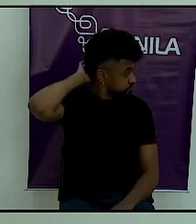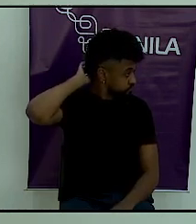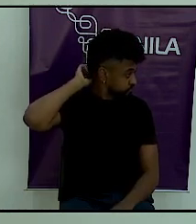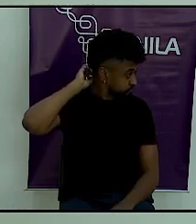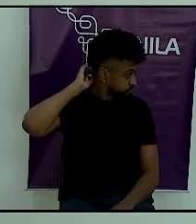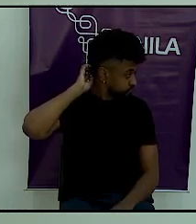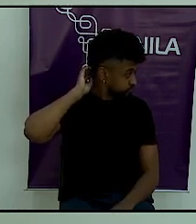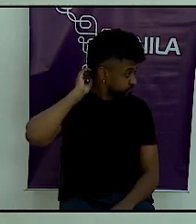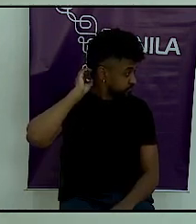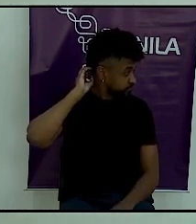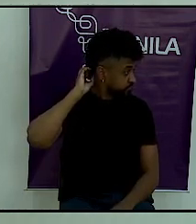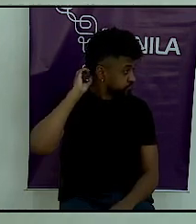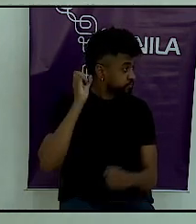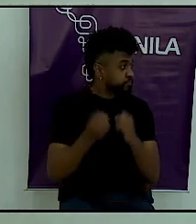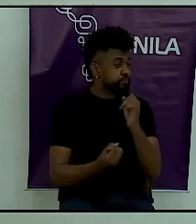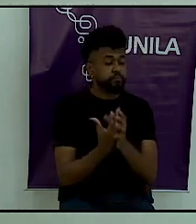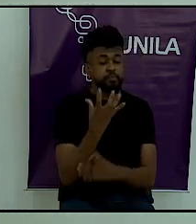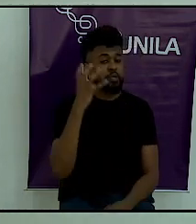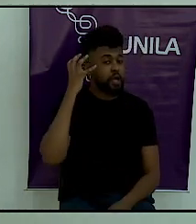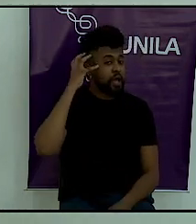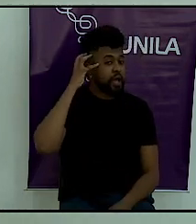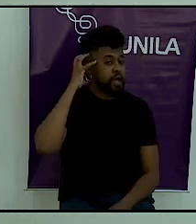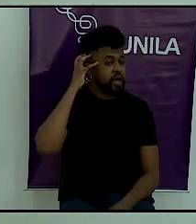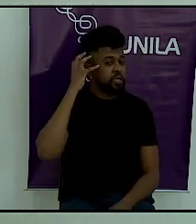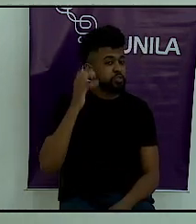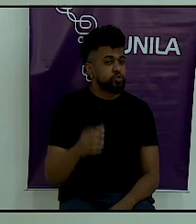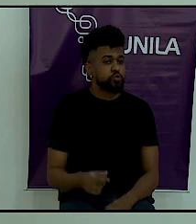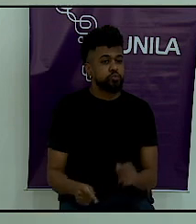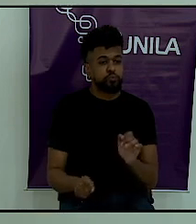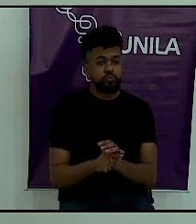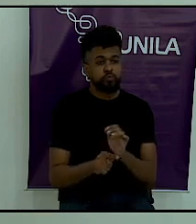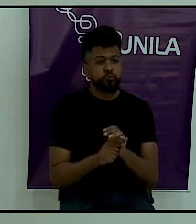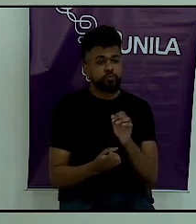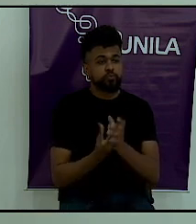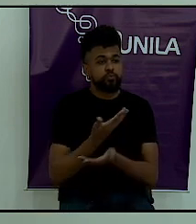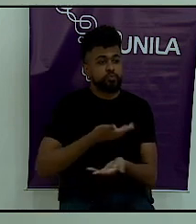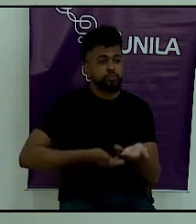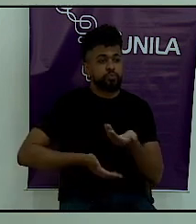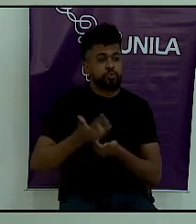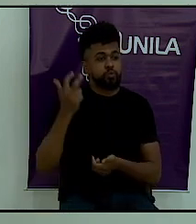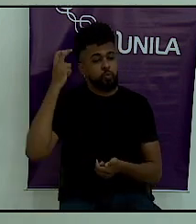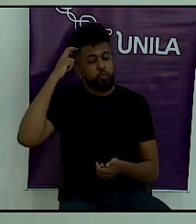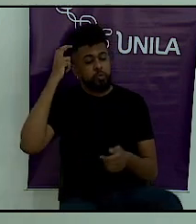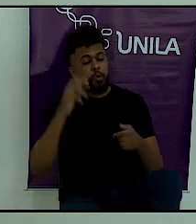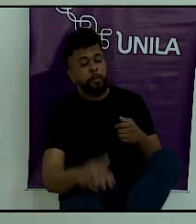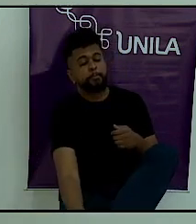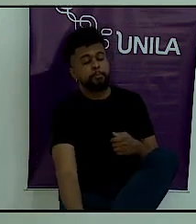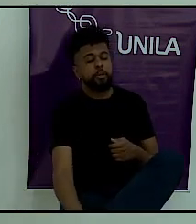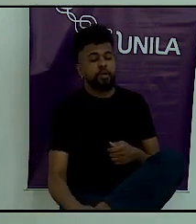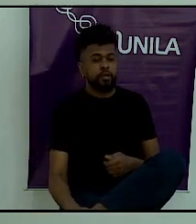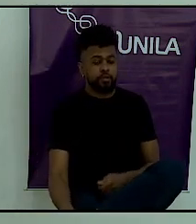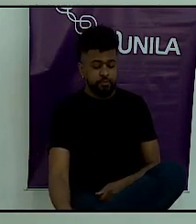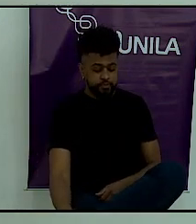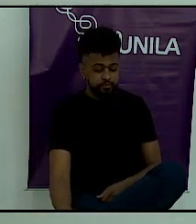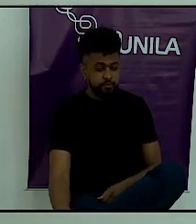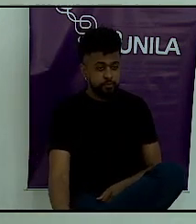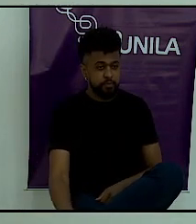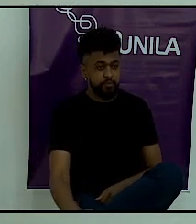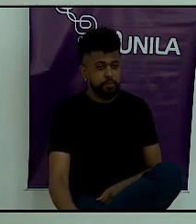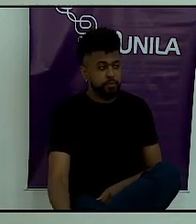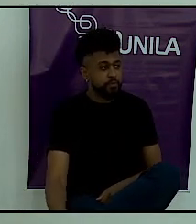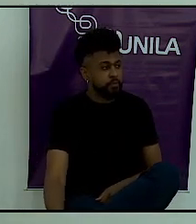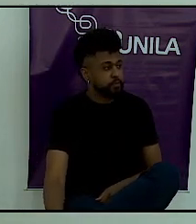Enfim, então a criação de uma rádio produzida pelo próprio curso, e imagino outros cursos do próprio ILASH. Ok?